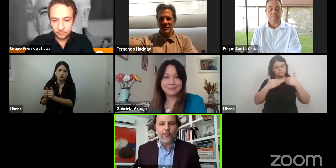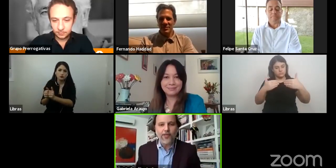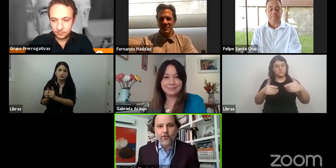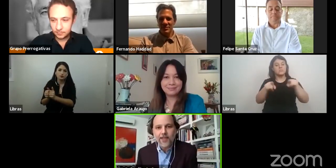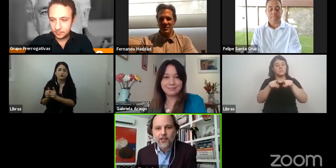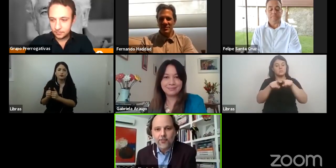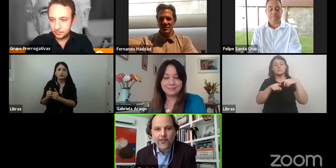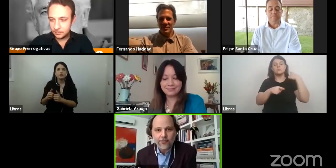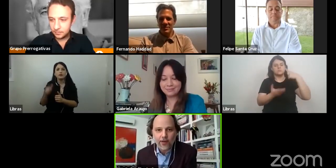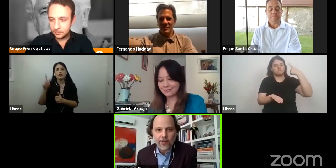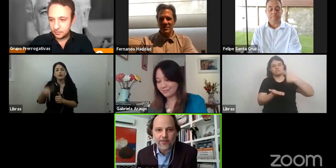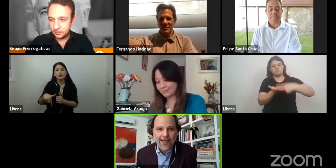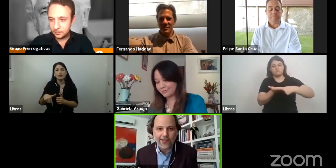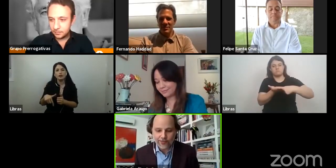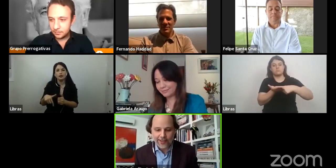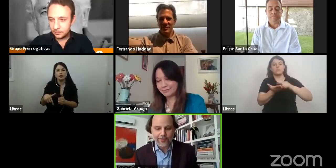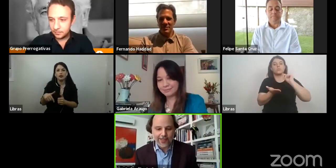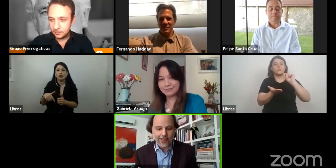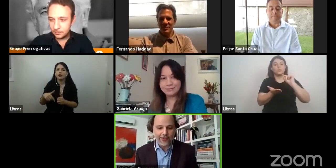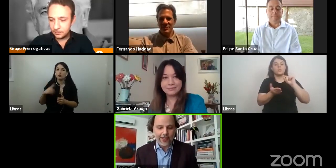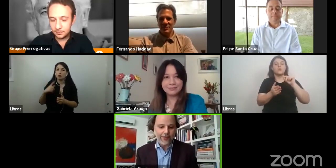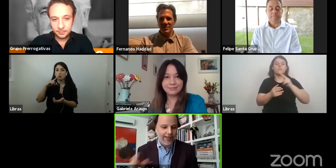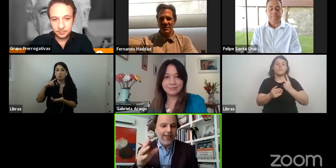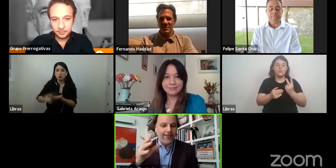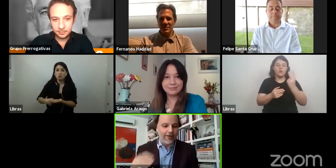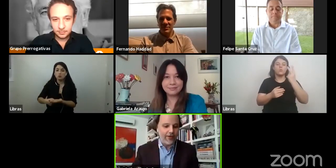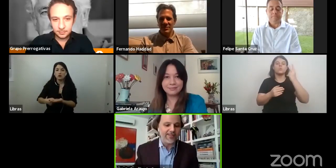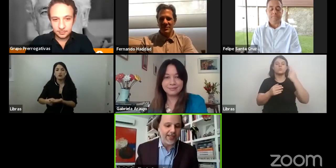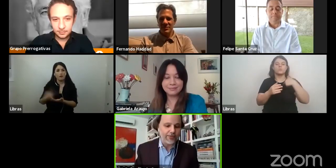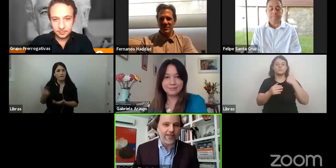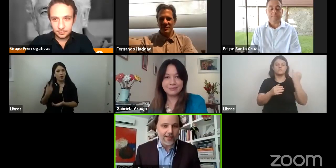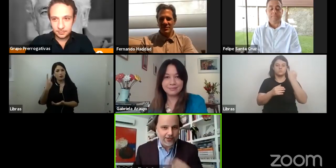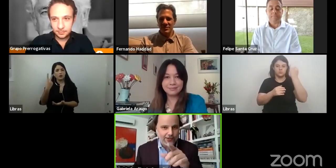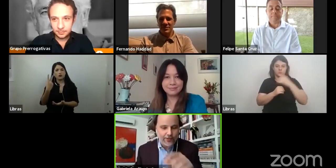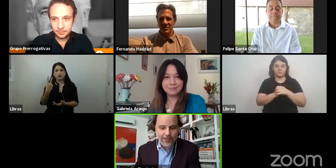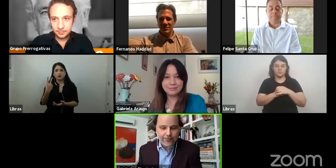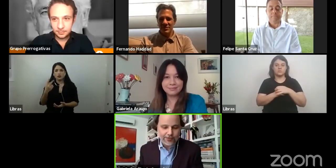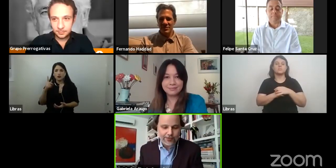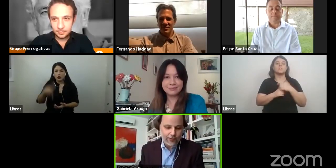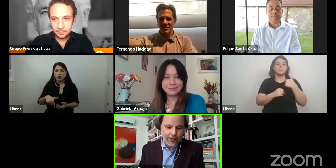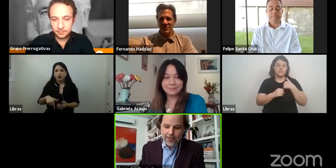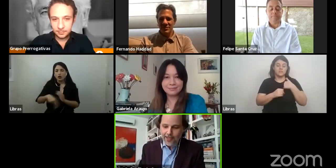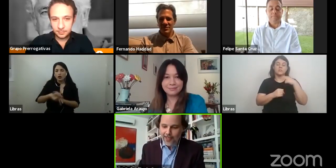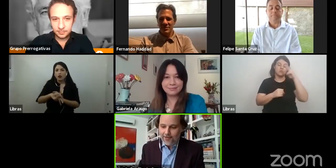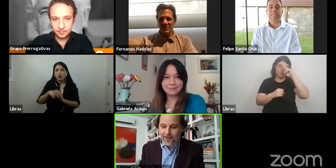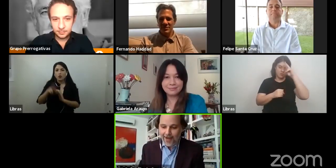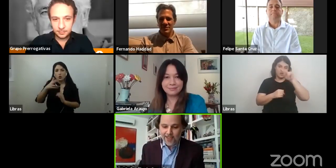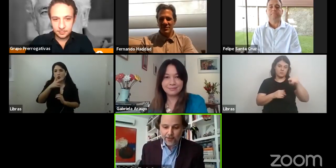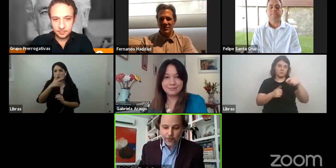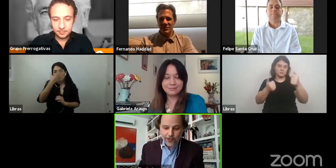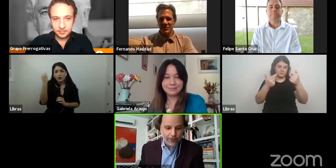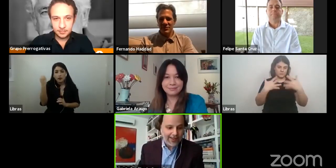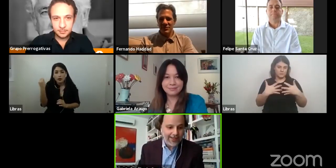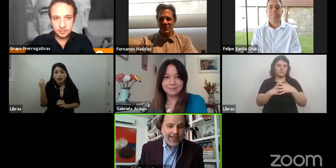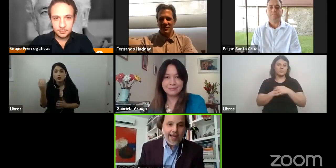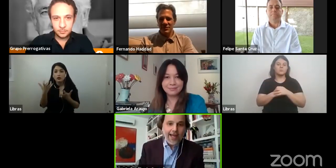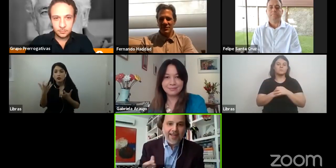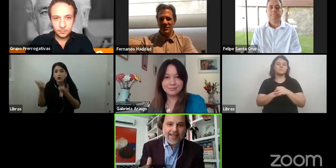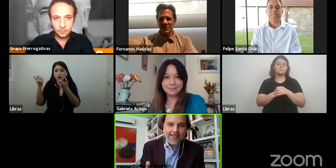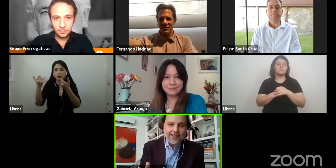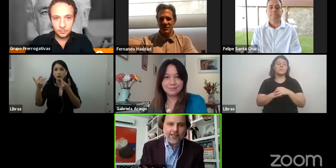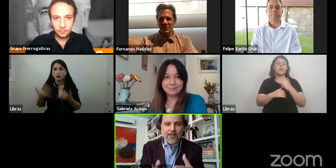tinha compromisso, evidentemente, com valores básicos aí do Estado de Direito. Então, eu não esqueço desse registro e queria, portanto, falar a respeito disso,